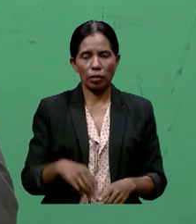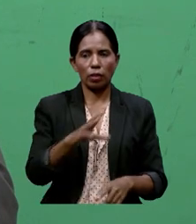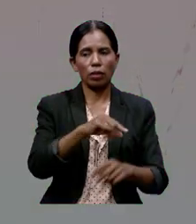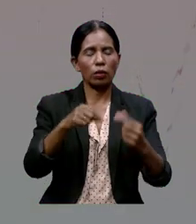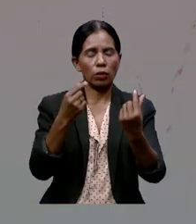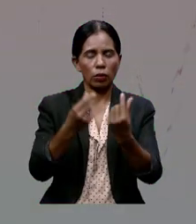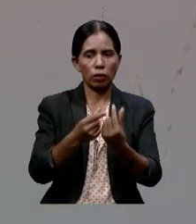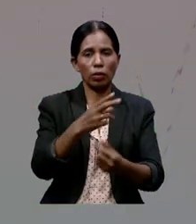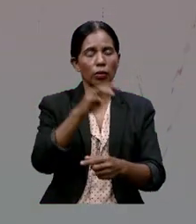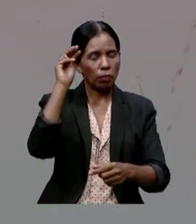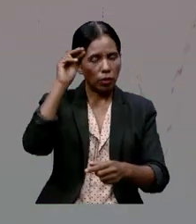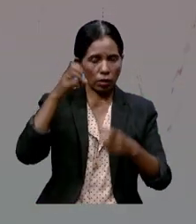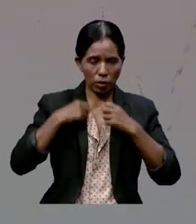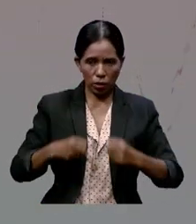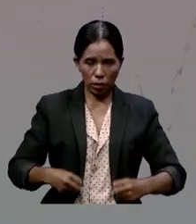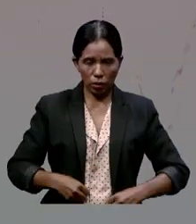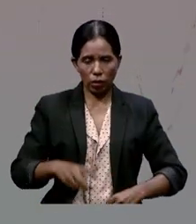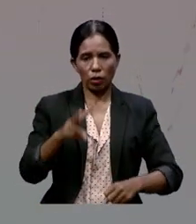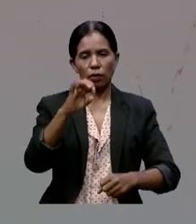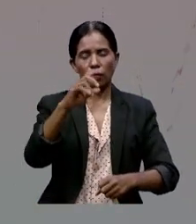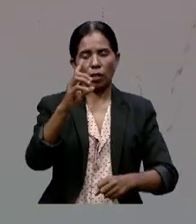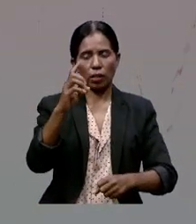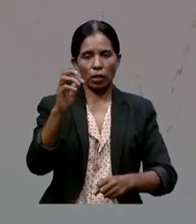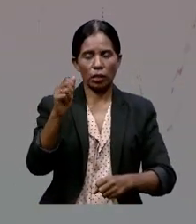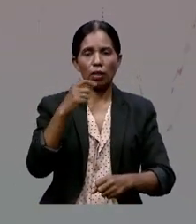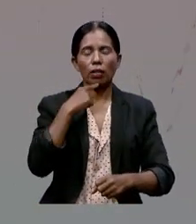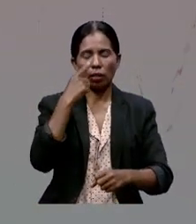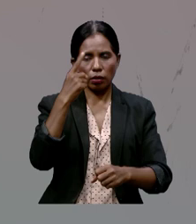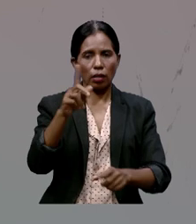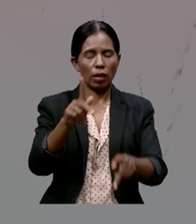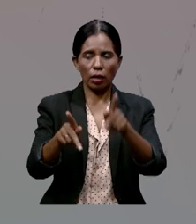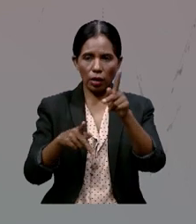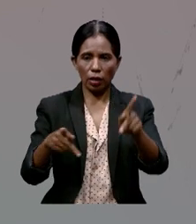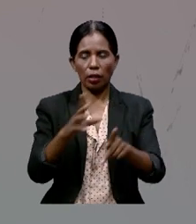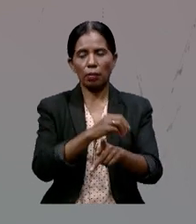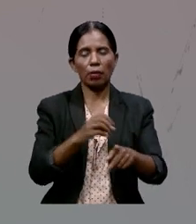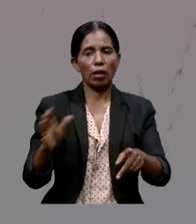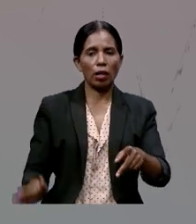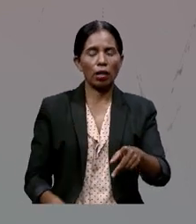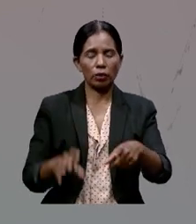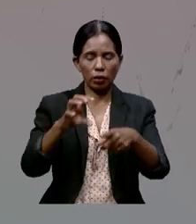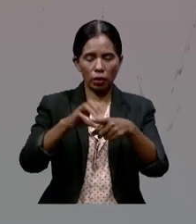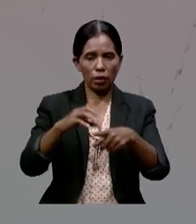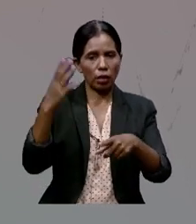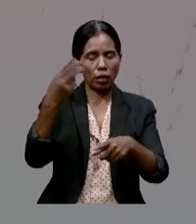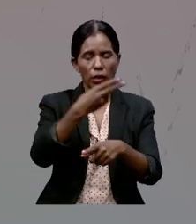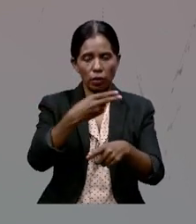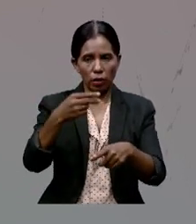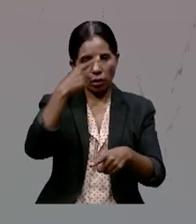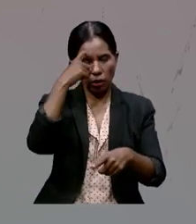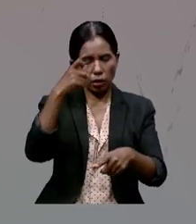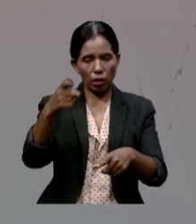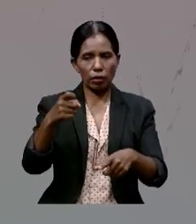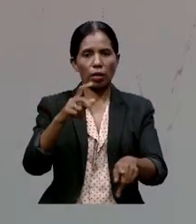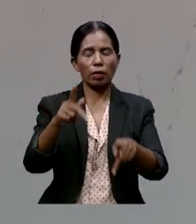Equipa Integrado Ministério Saúde, Vidal de Jesus López Ateten, cidadão refere a sutata e hakefa, tamba vítima nia ina